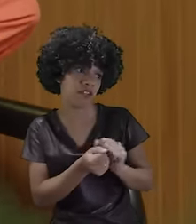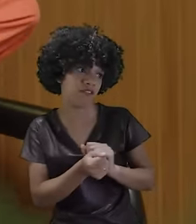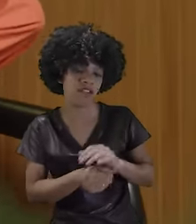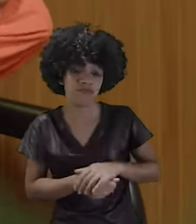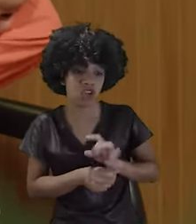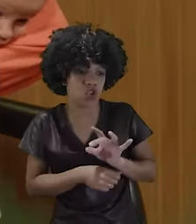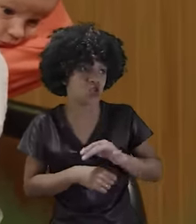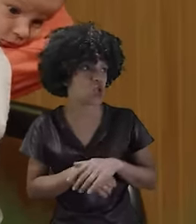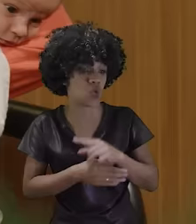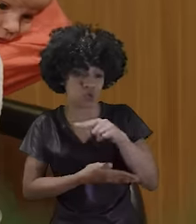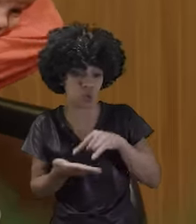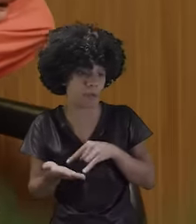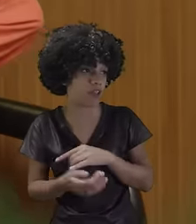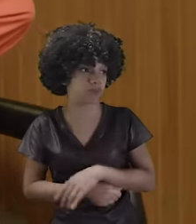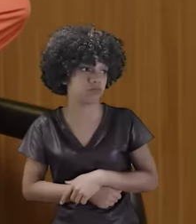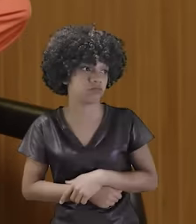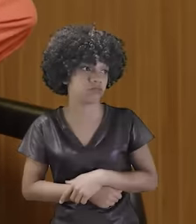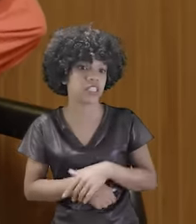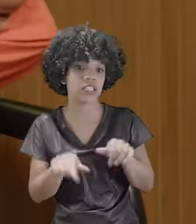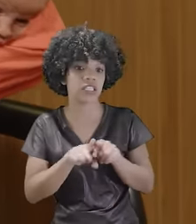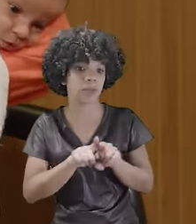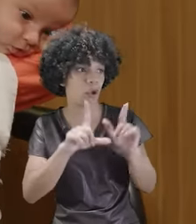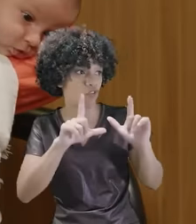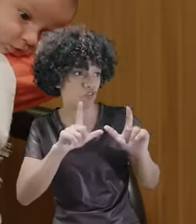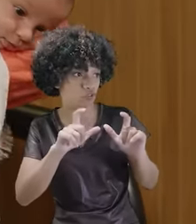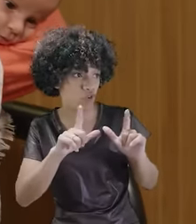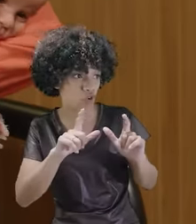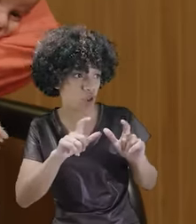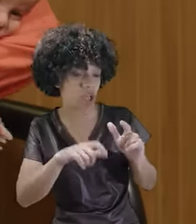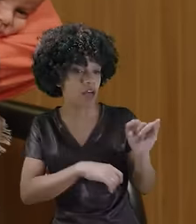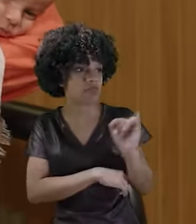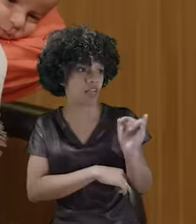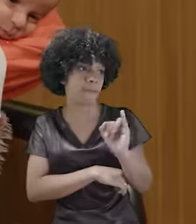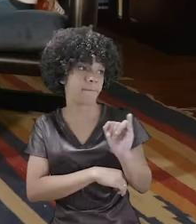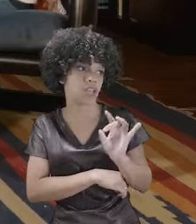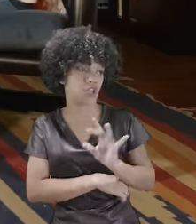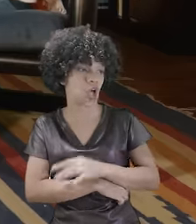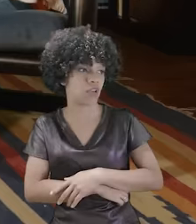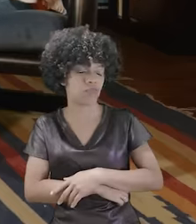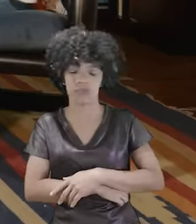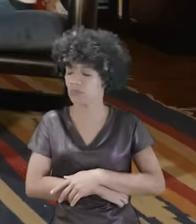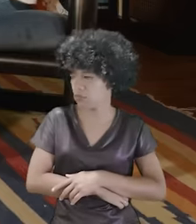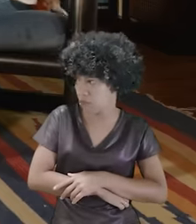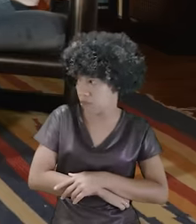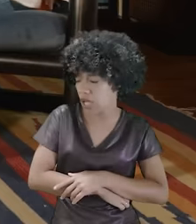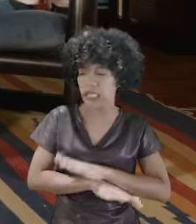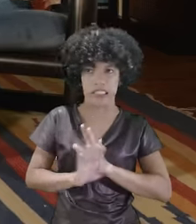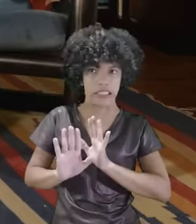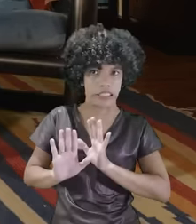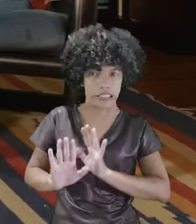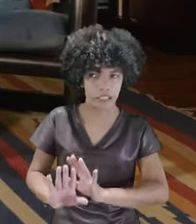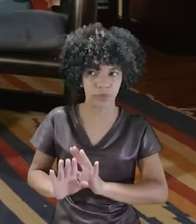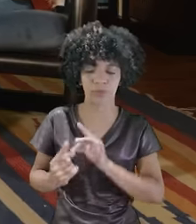só o documento e uma foto para mim para mim para minha irmã só você